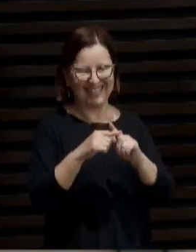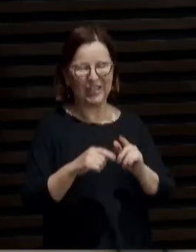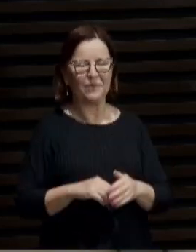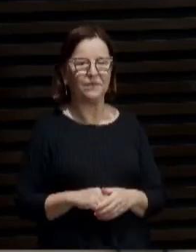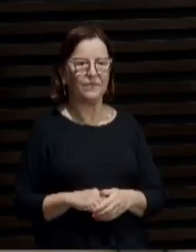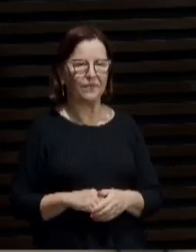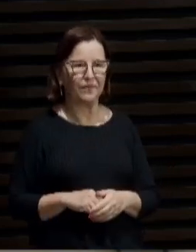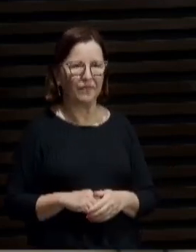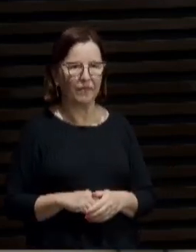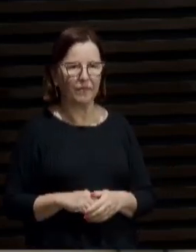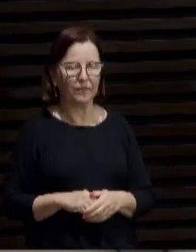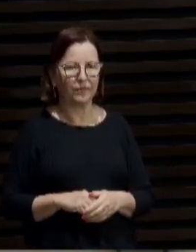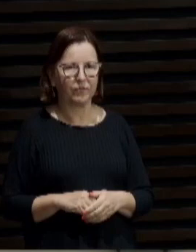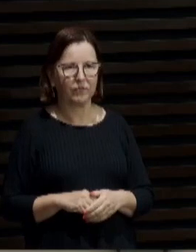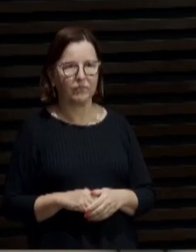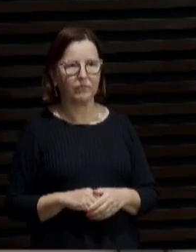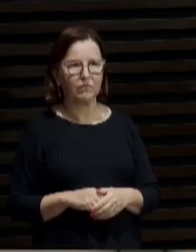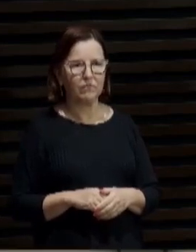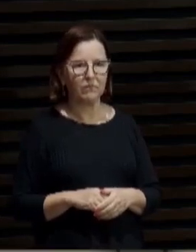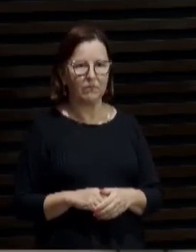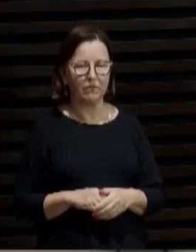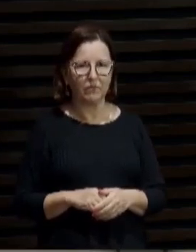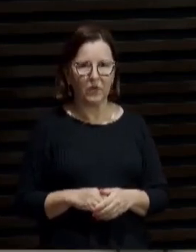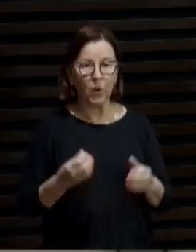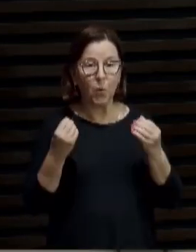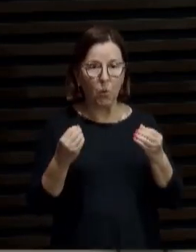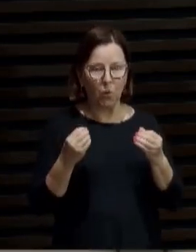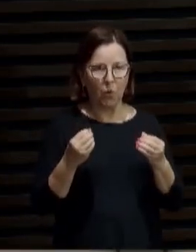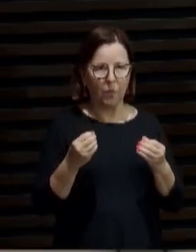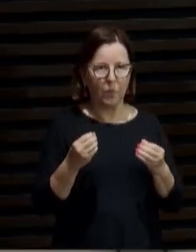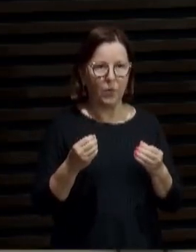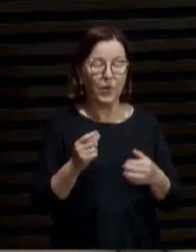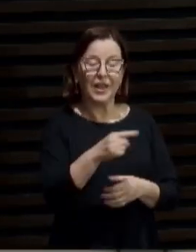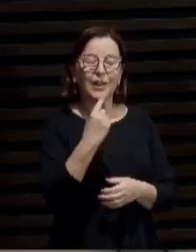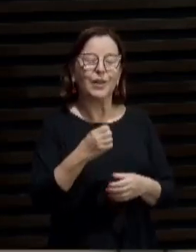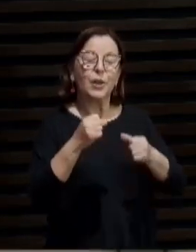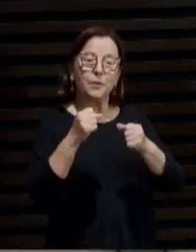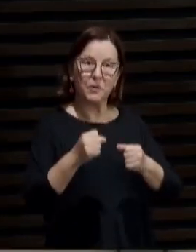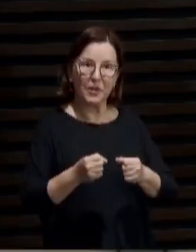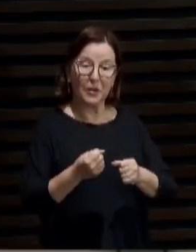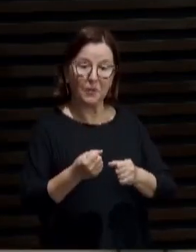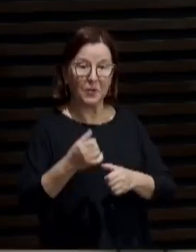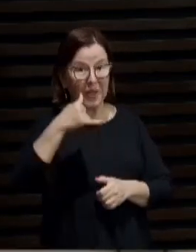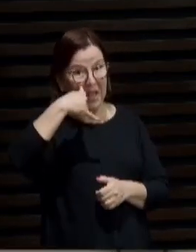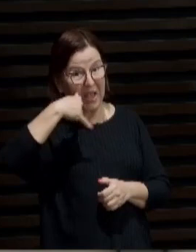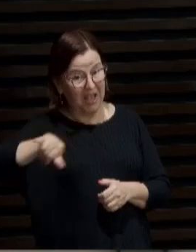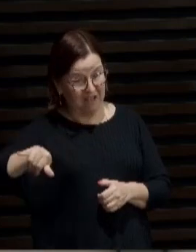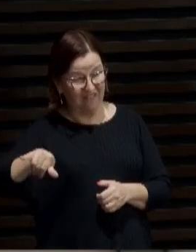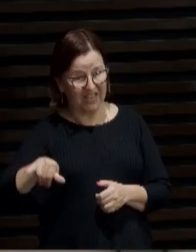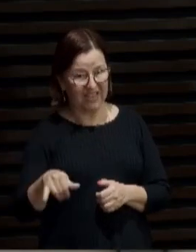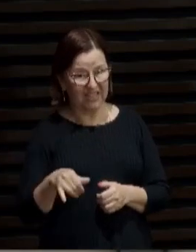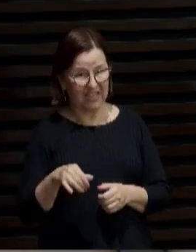Como é que nós podemos então nos proteger desses ensinos enganosos, não é? Bom, primeiro vamos pensar assim: existem pelo